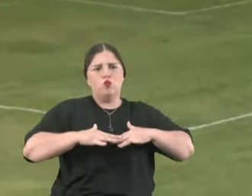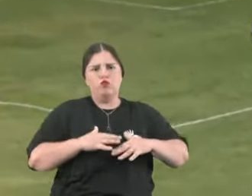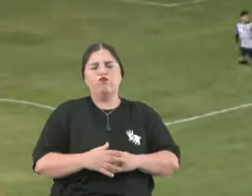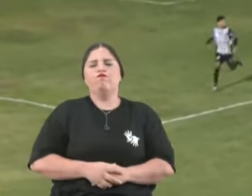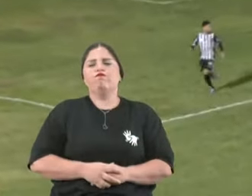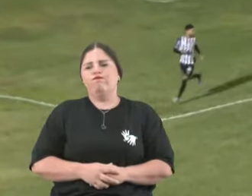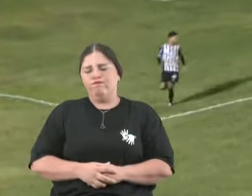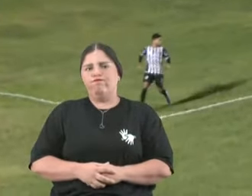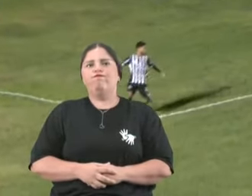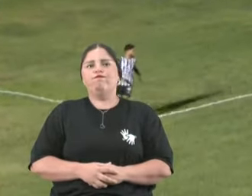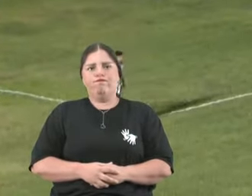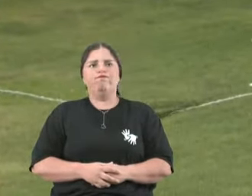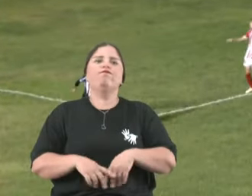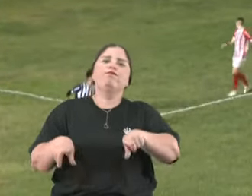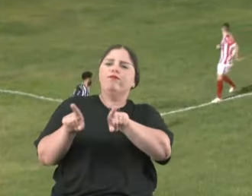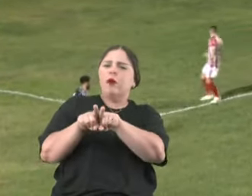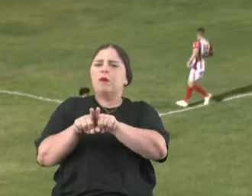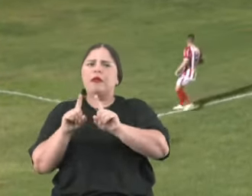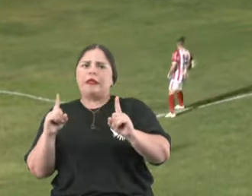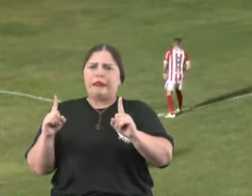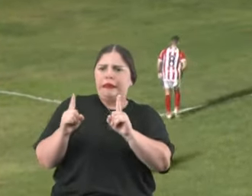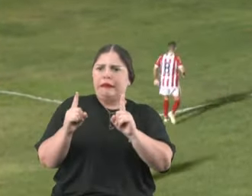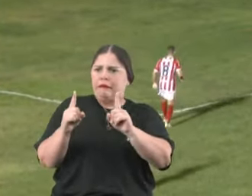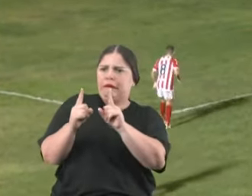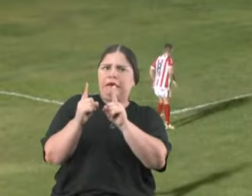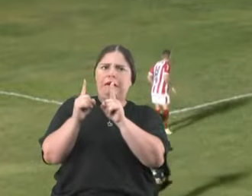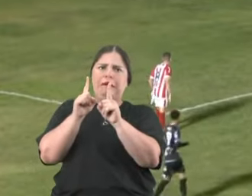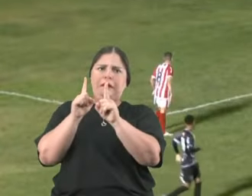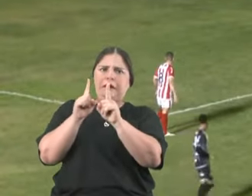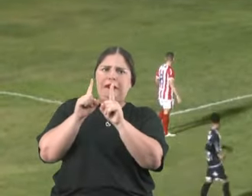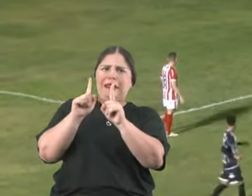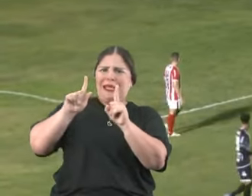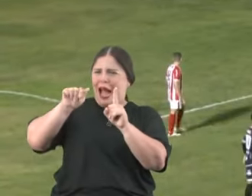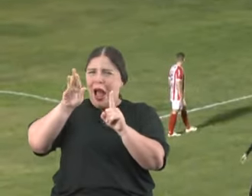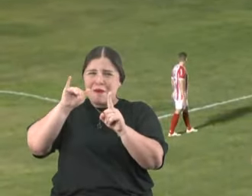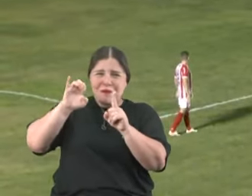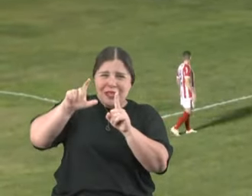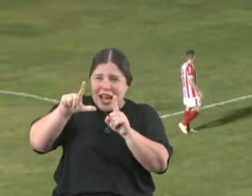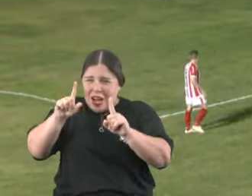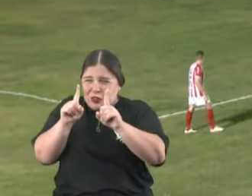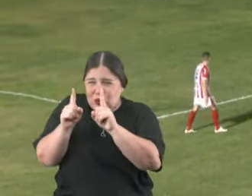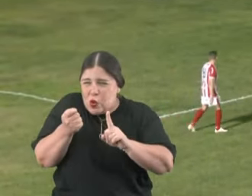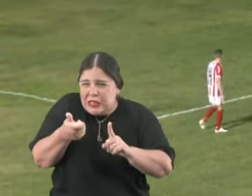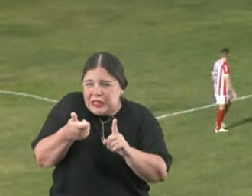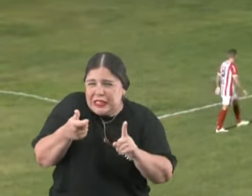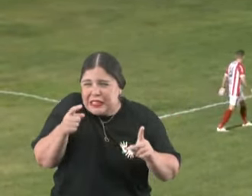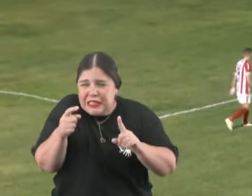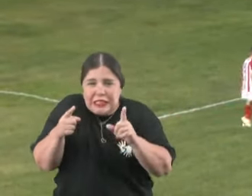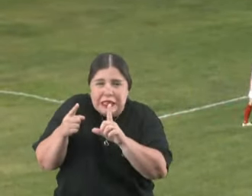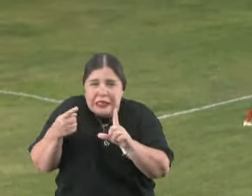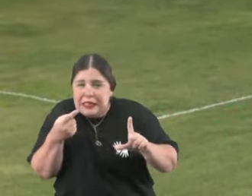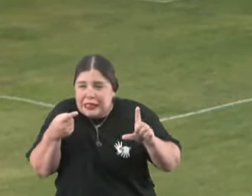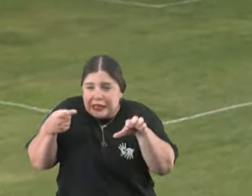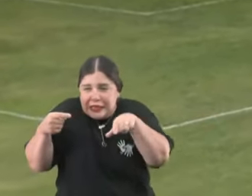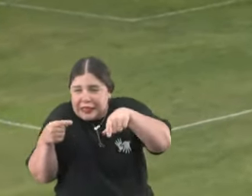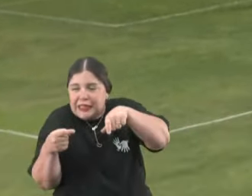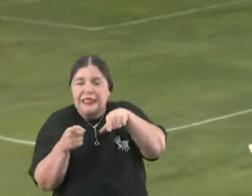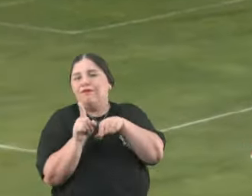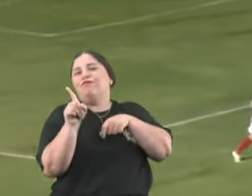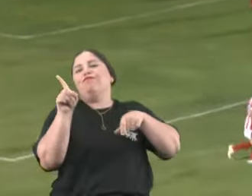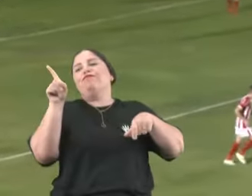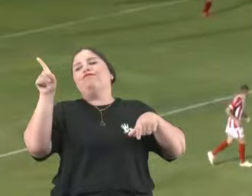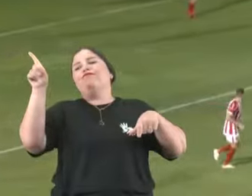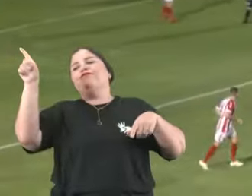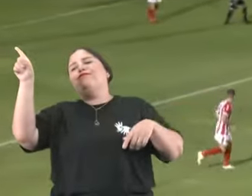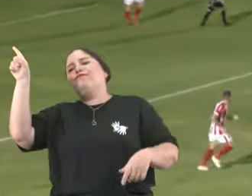afasta a marcação, a sobra é do Gabriel. Didira dominou, tá valendo, arrumou pro